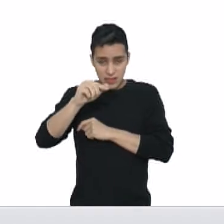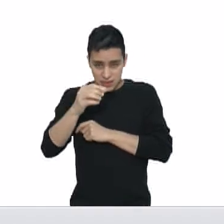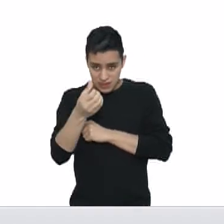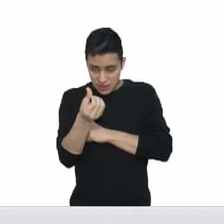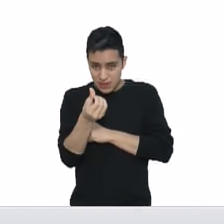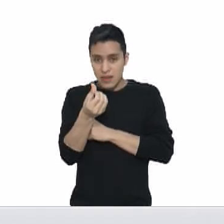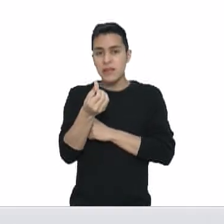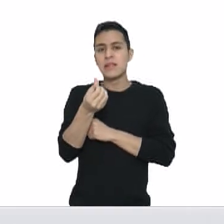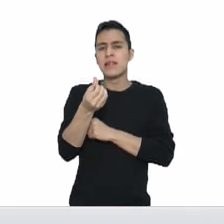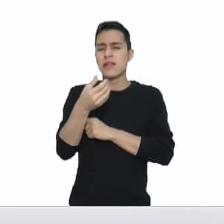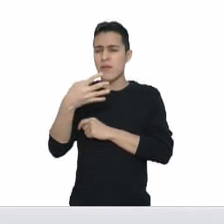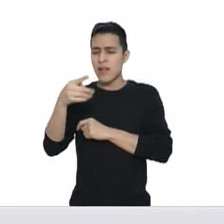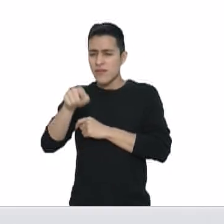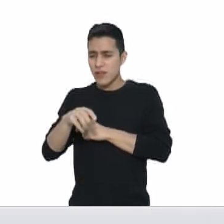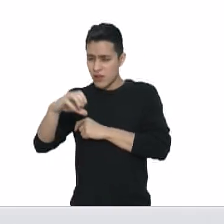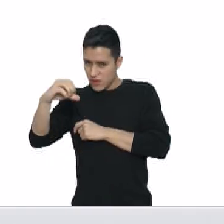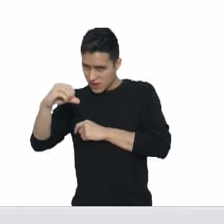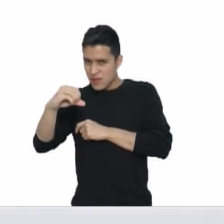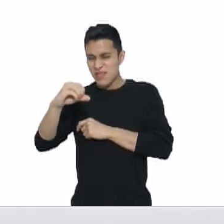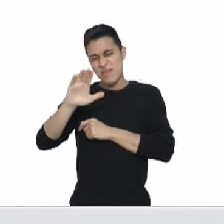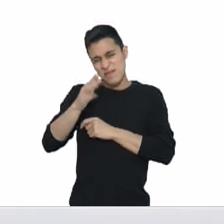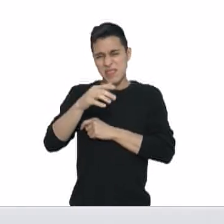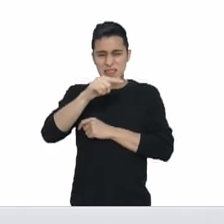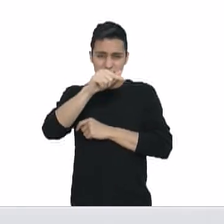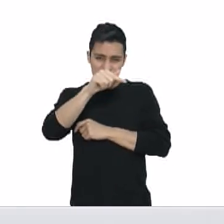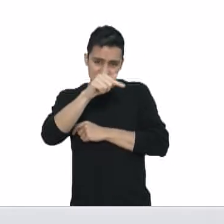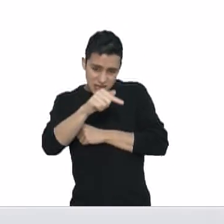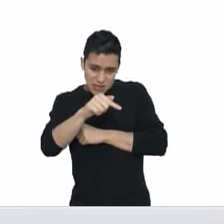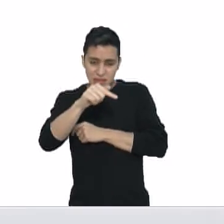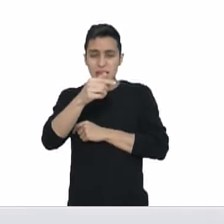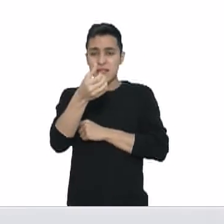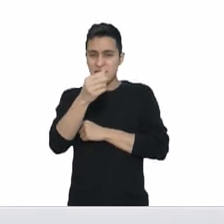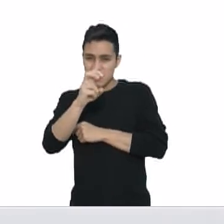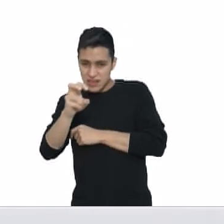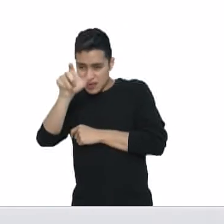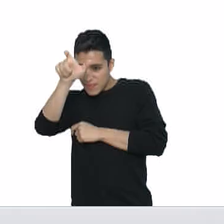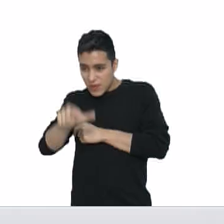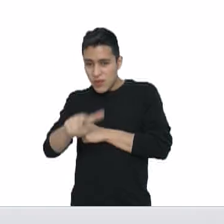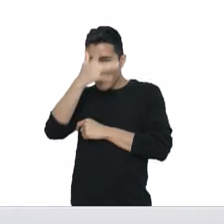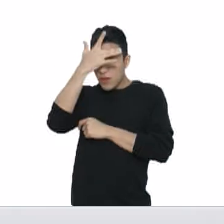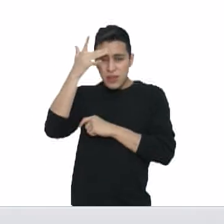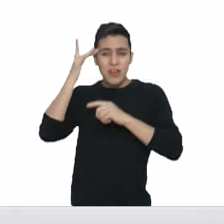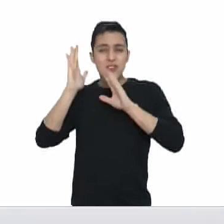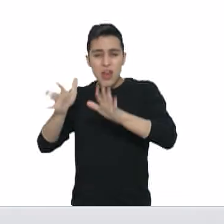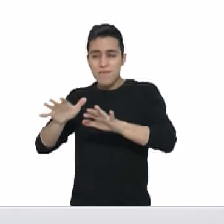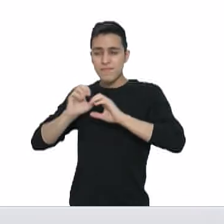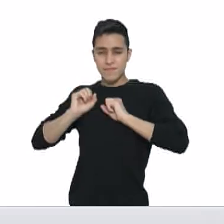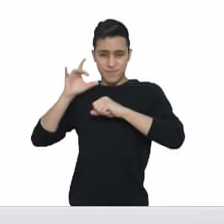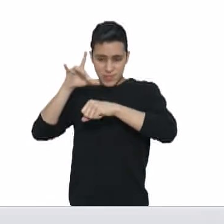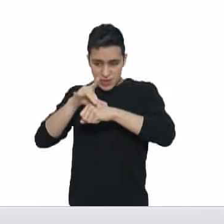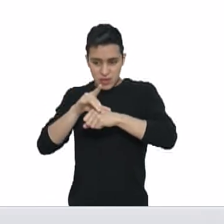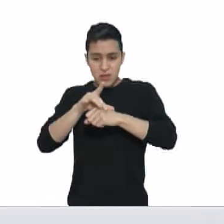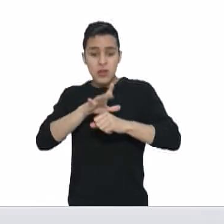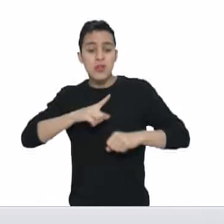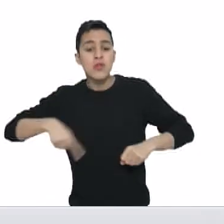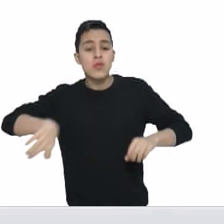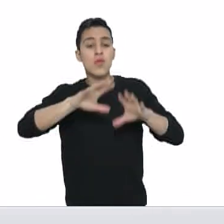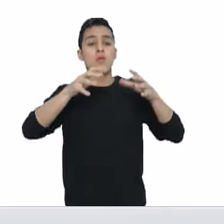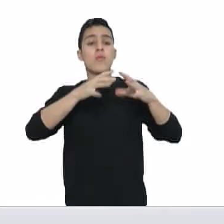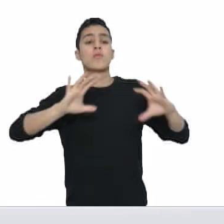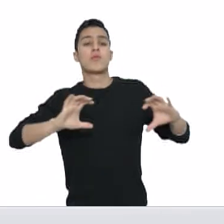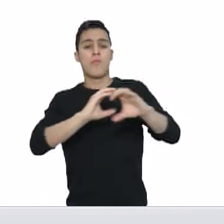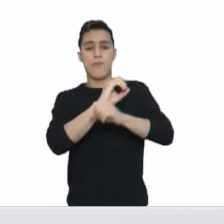764,9, poderíamos arredondar para 765 pessoas que pegaram a doença no meio de um grupo